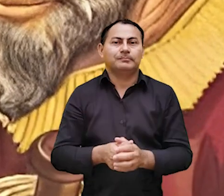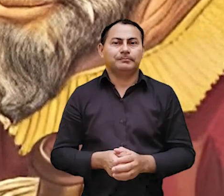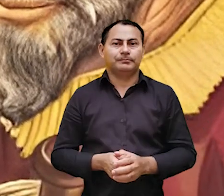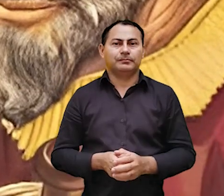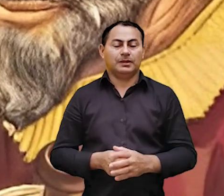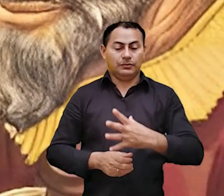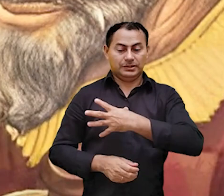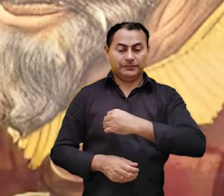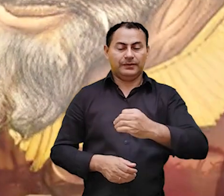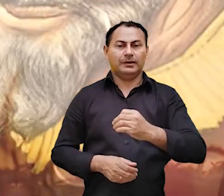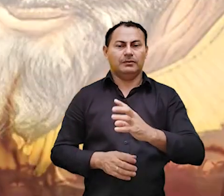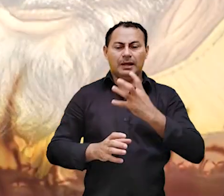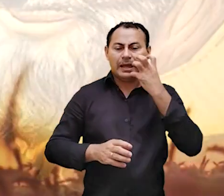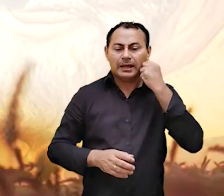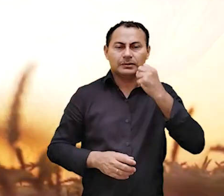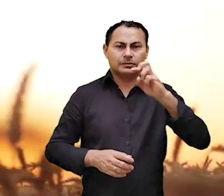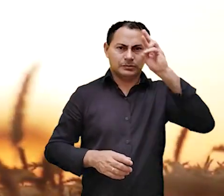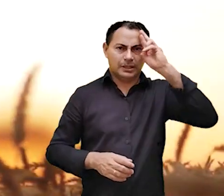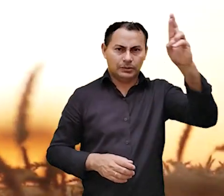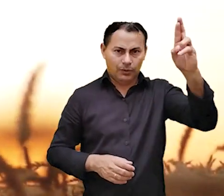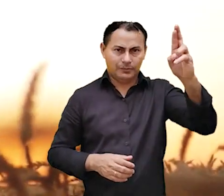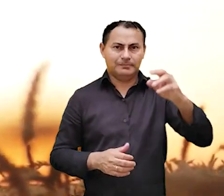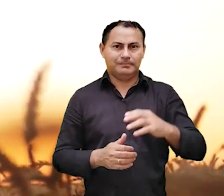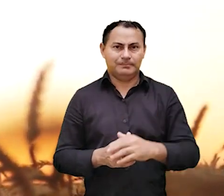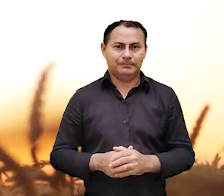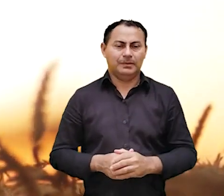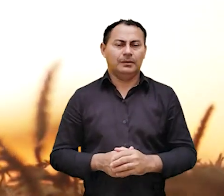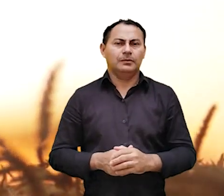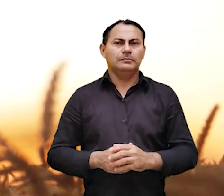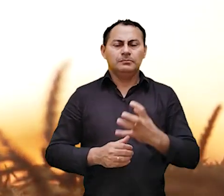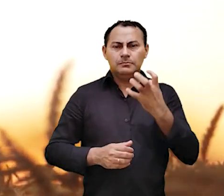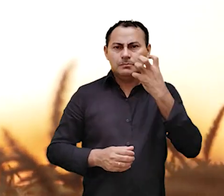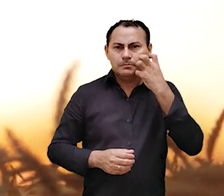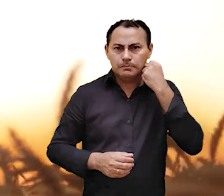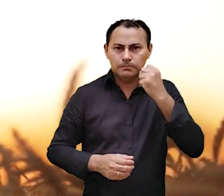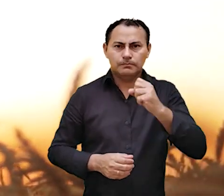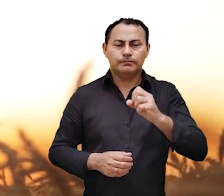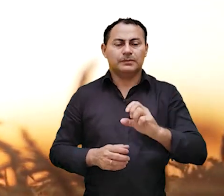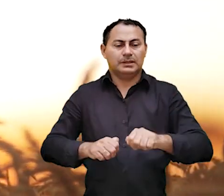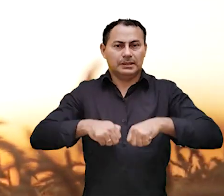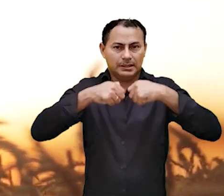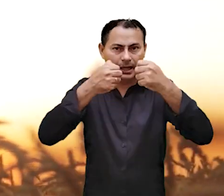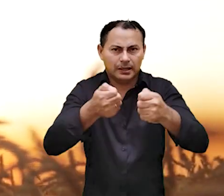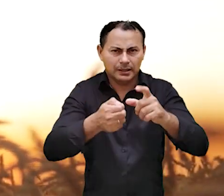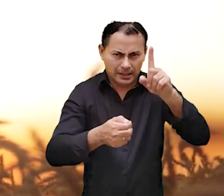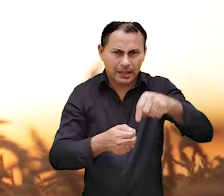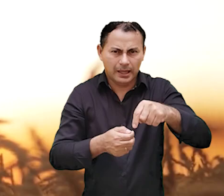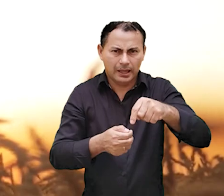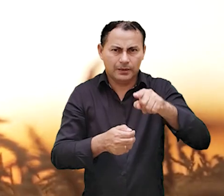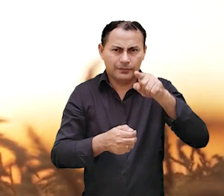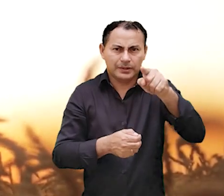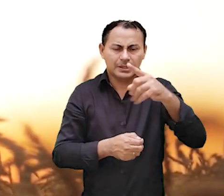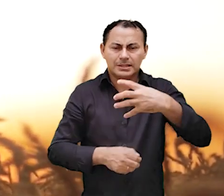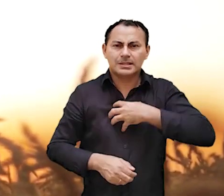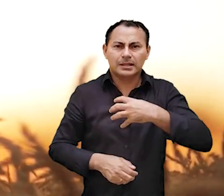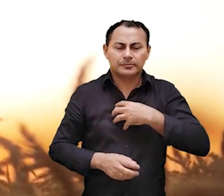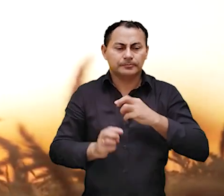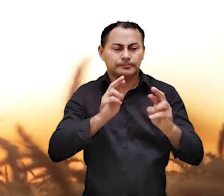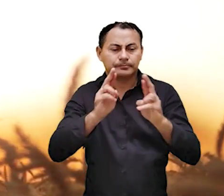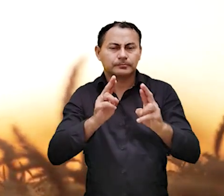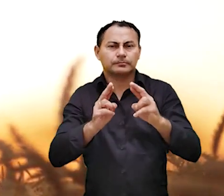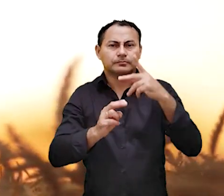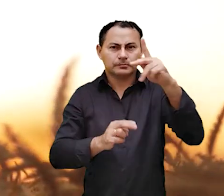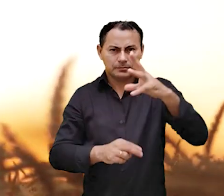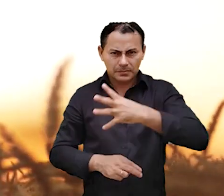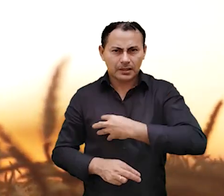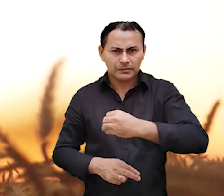disse: os filhos são herança do Senhor, uma recompensa que ele dá. Será que é assim que você se sente